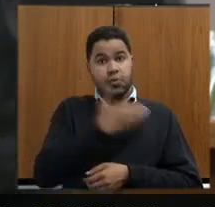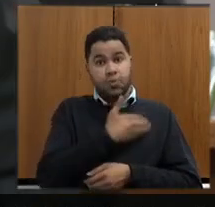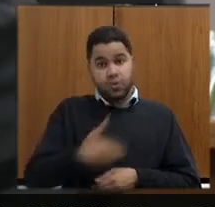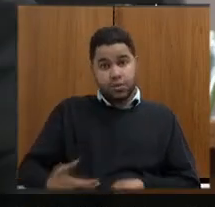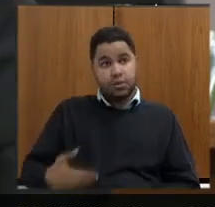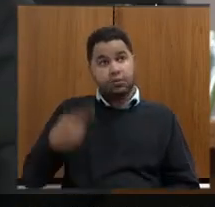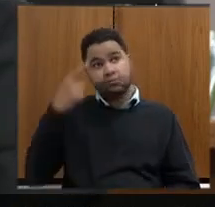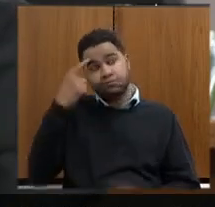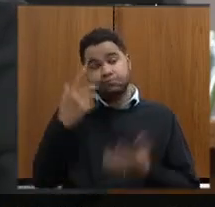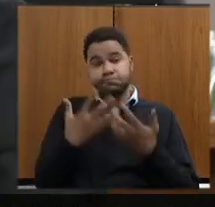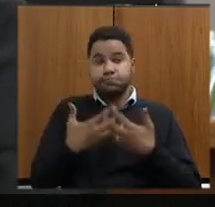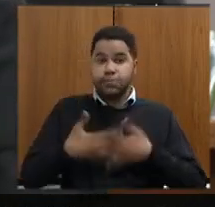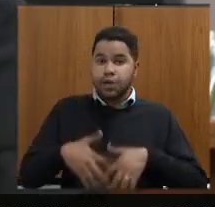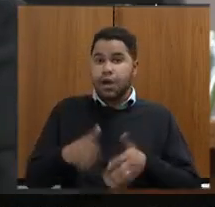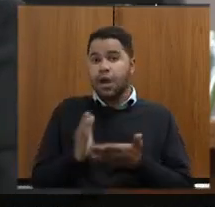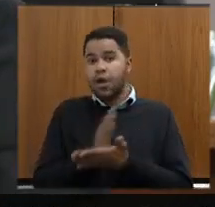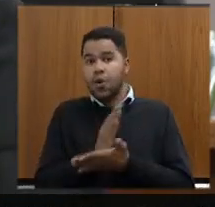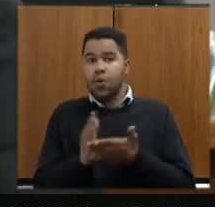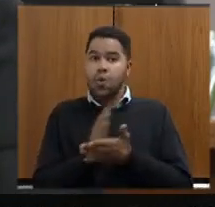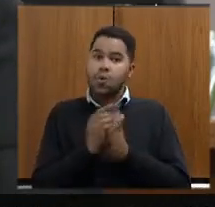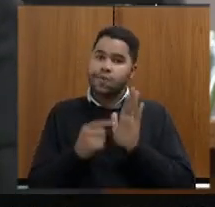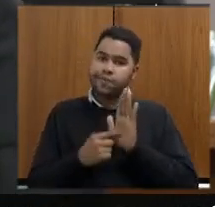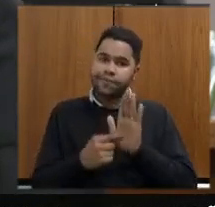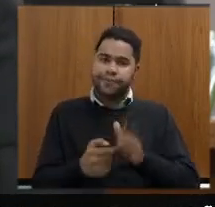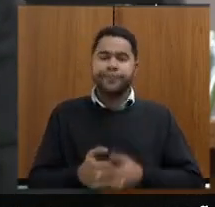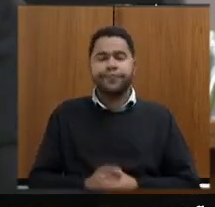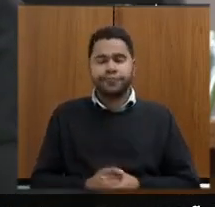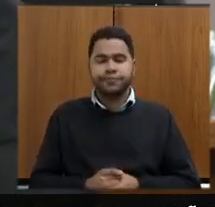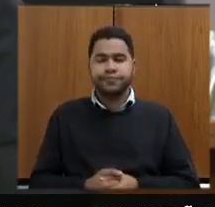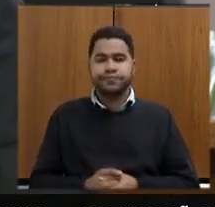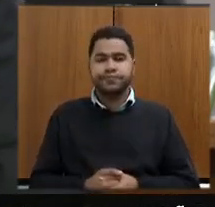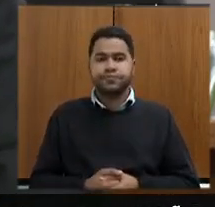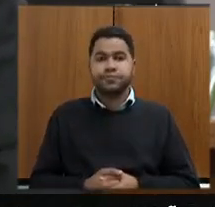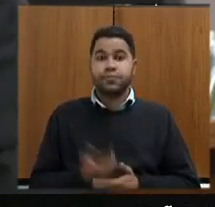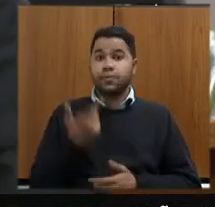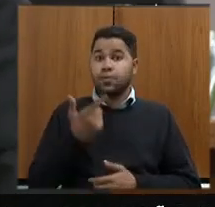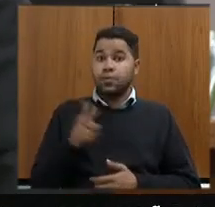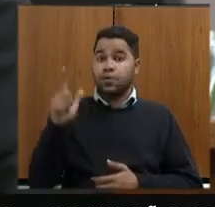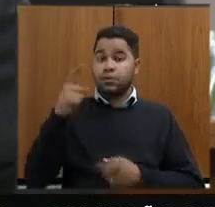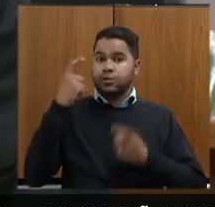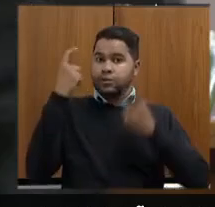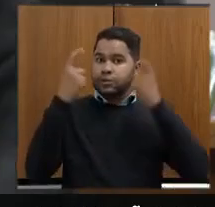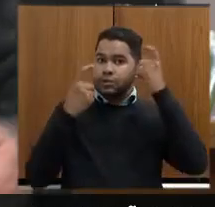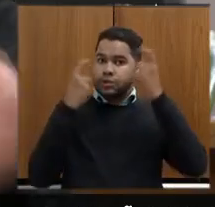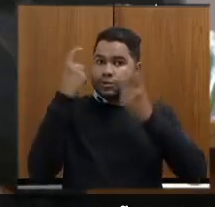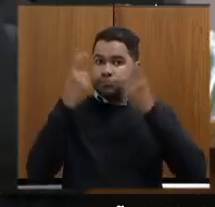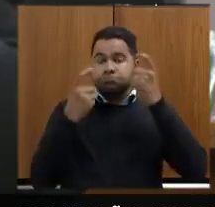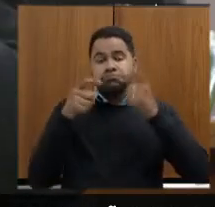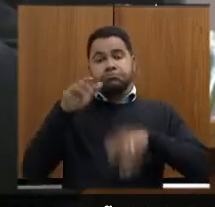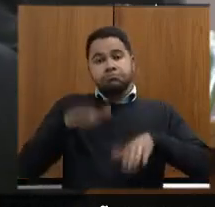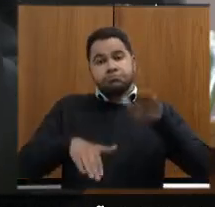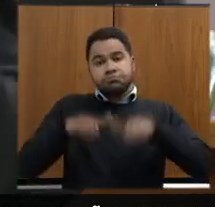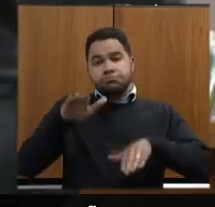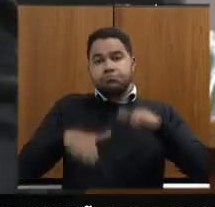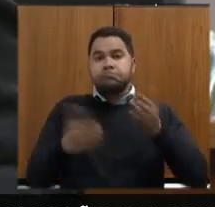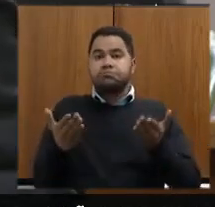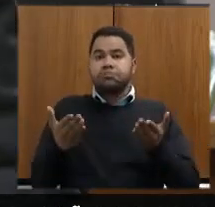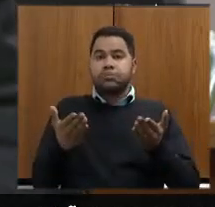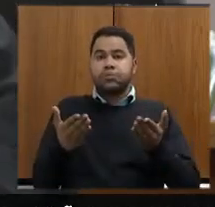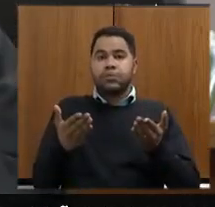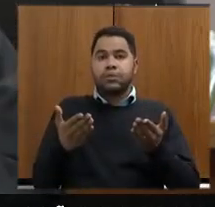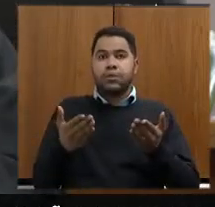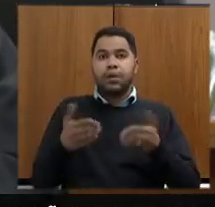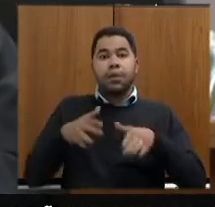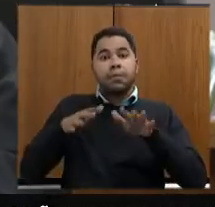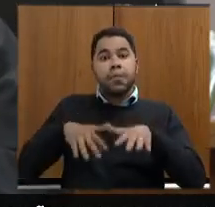pensando já em alguma coisa para apresentar E aí uma outra que me preocupa muito aí talvez até como